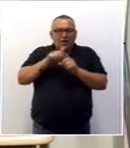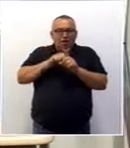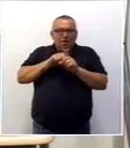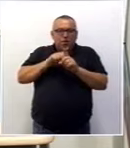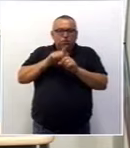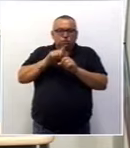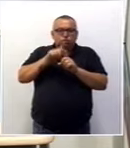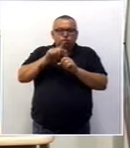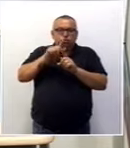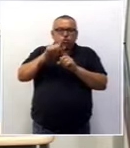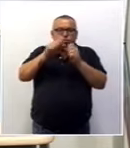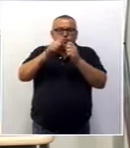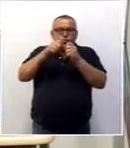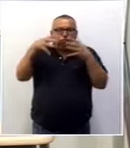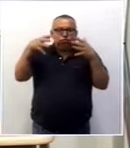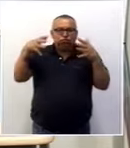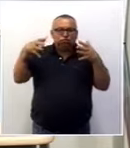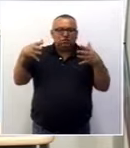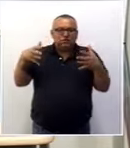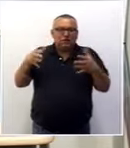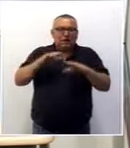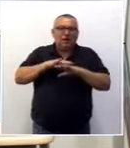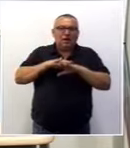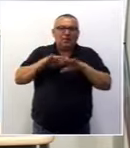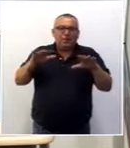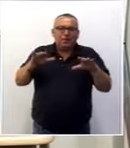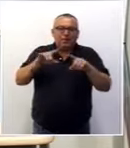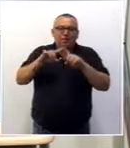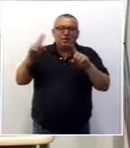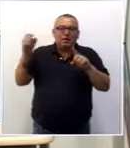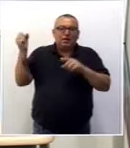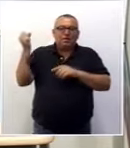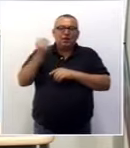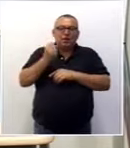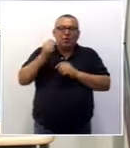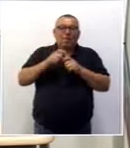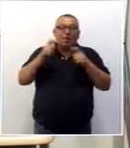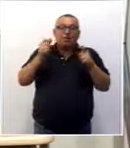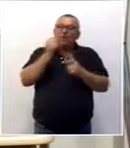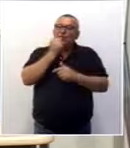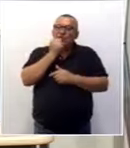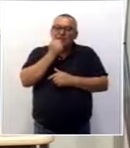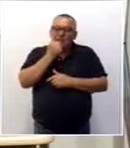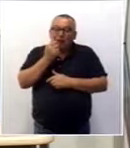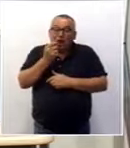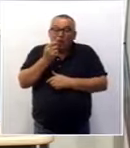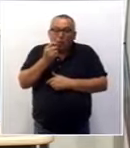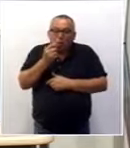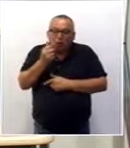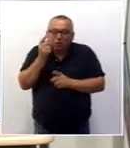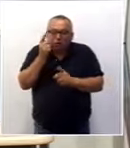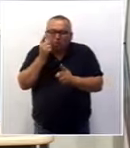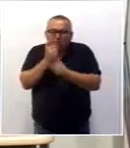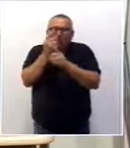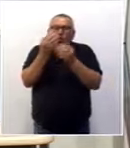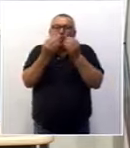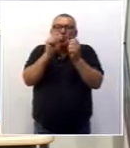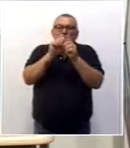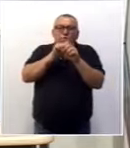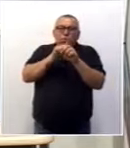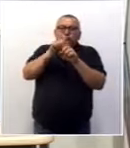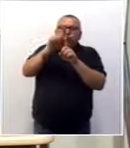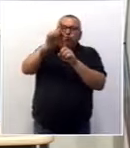estavam fazendo os testes de lançamento lá, e o problema é que ele matou a maioria dos cientistas que estavam quase sabendo como que faria, né, para